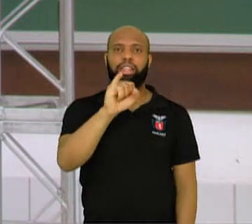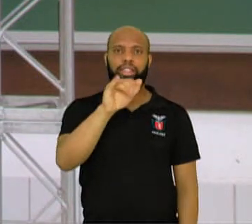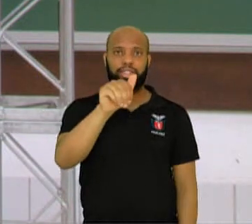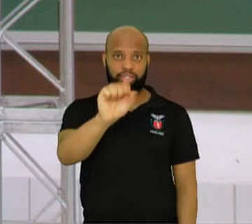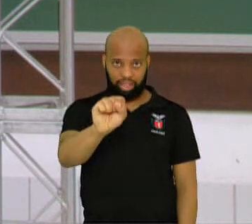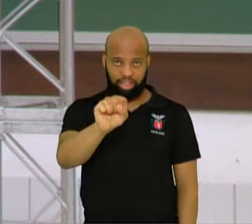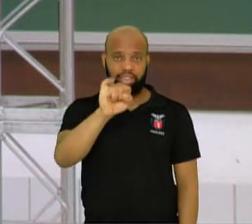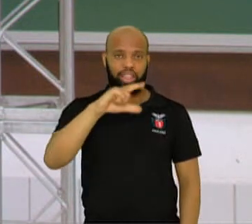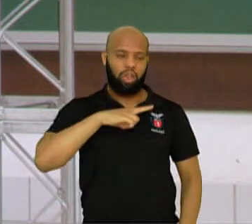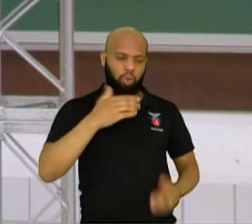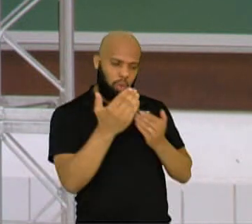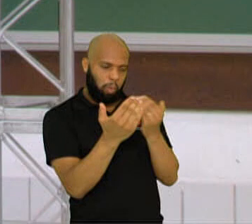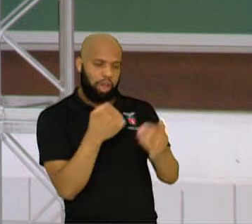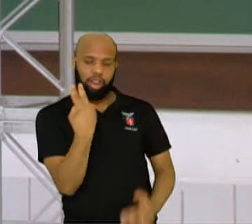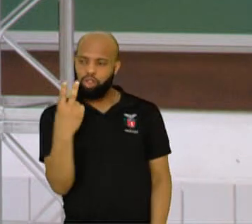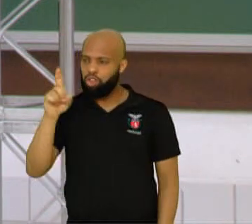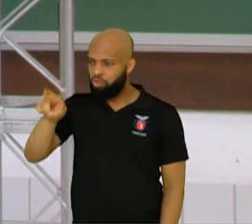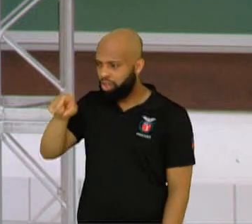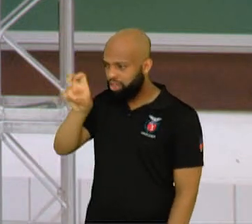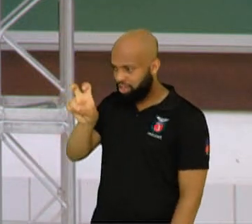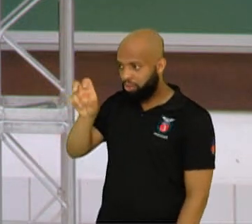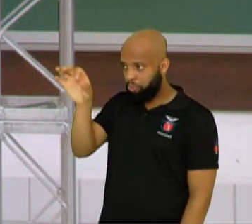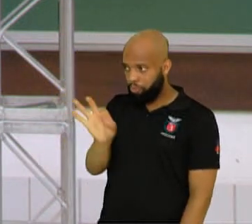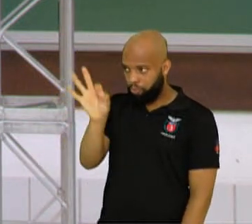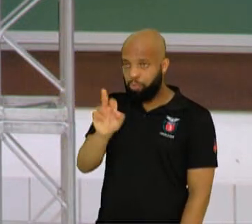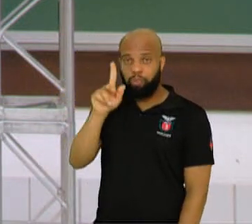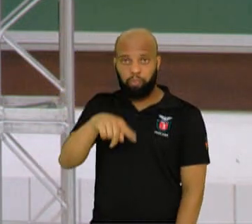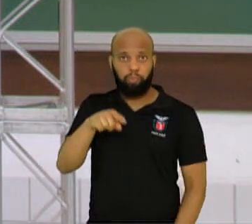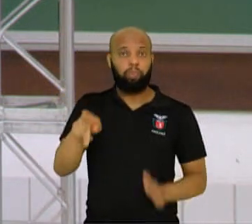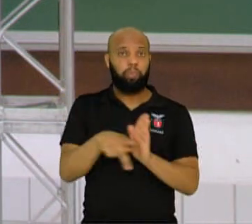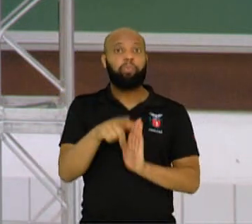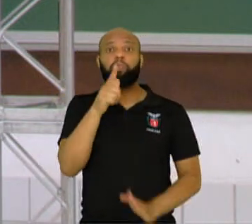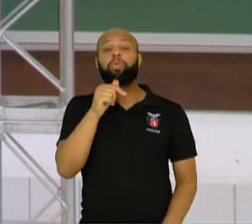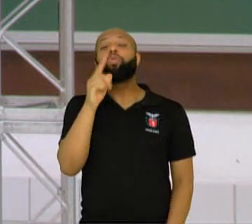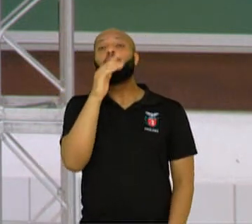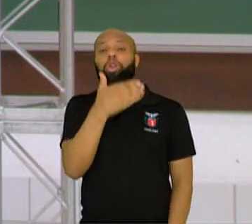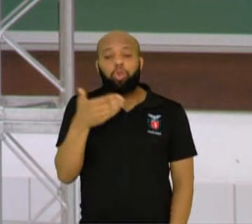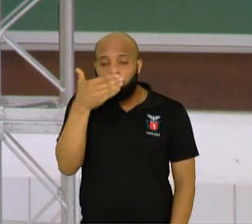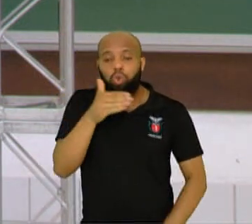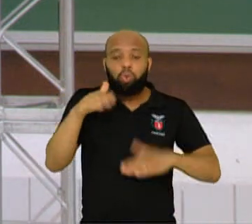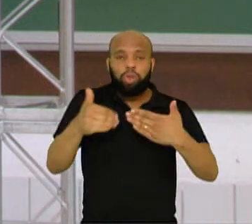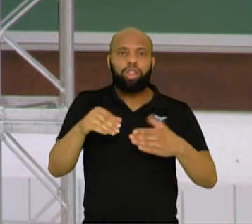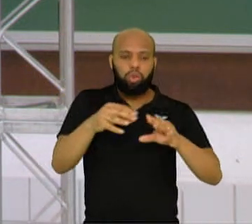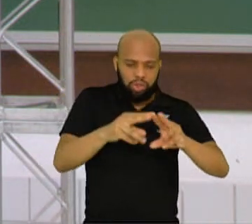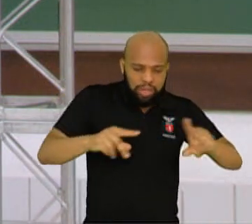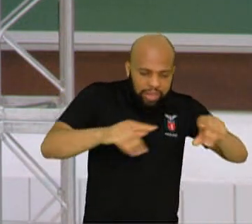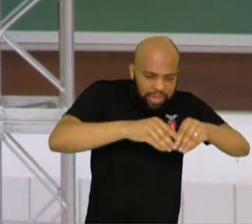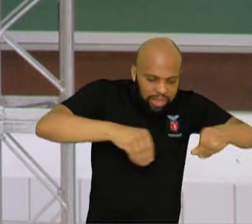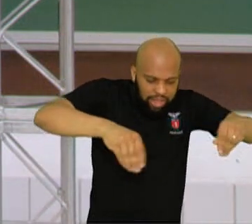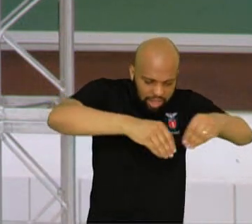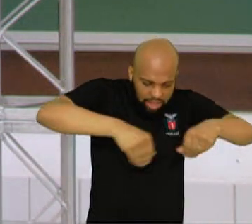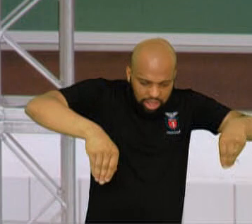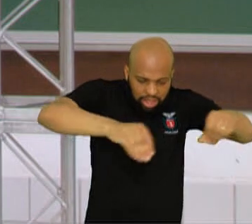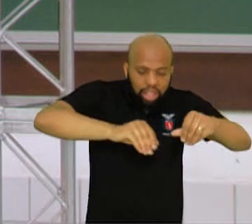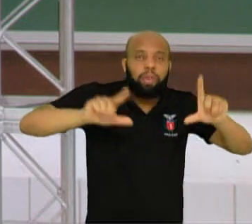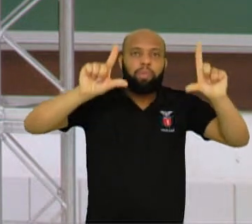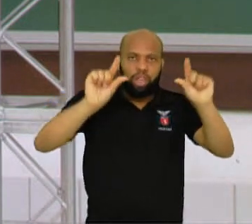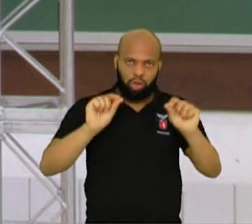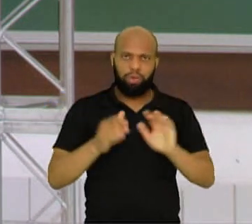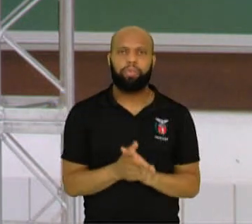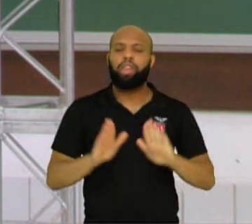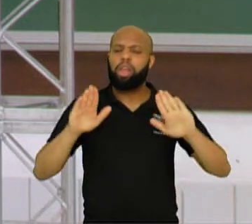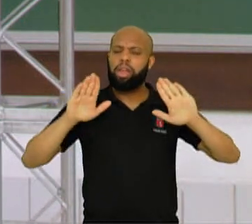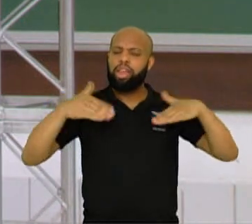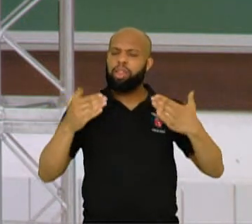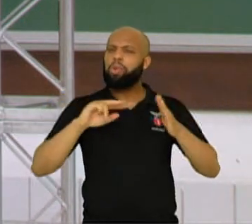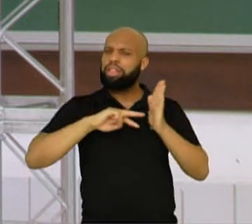com os 2,5% que nós chamamos de água doce, essa concentração de sais é menor. Não significa